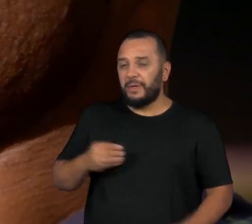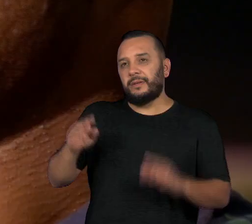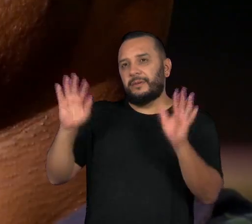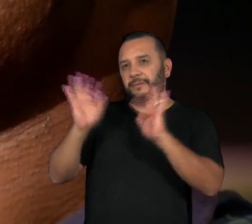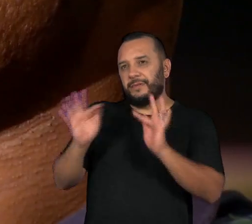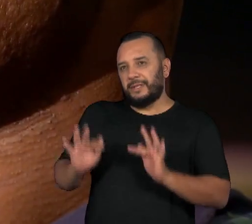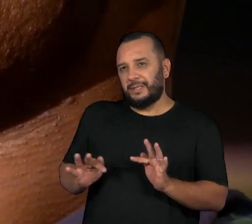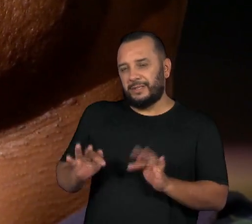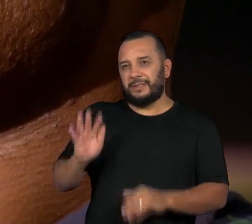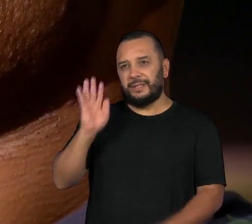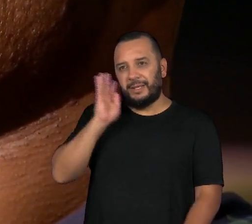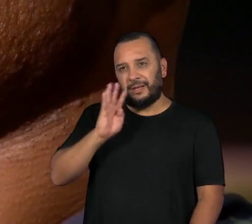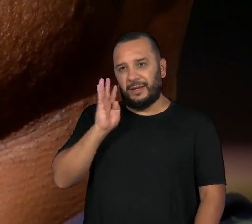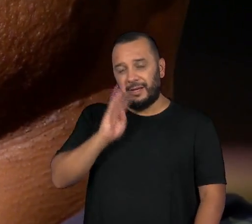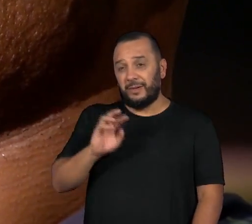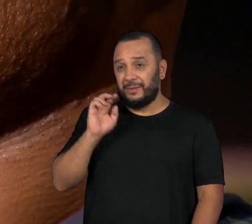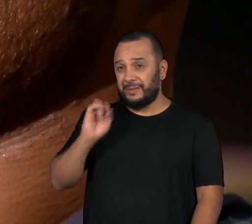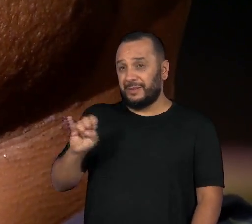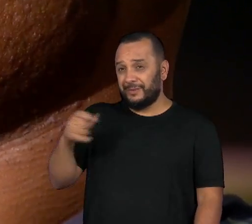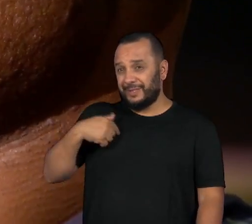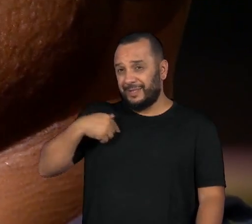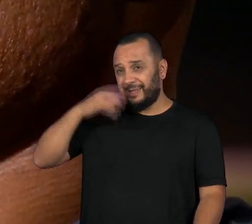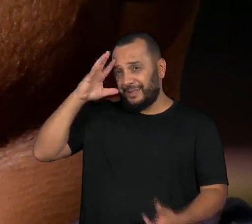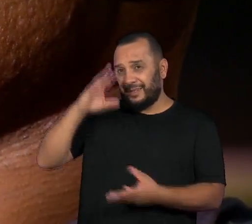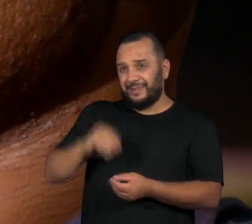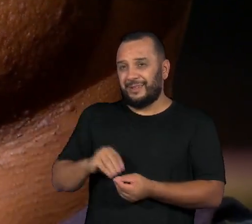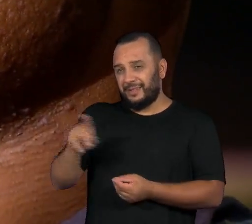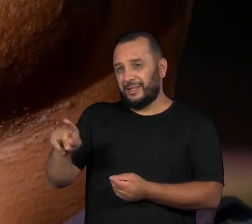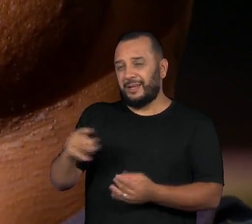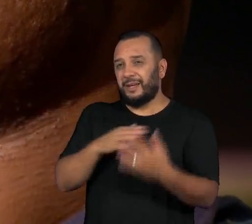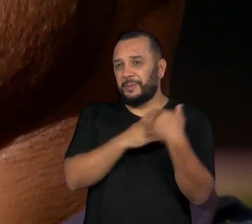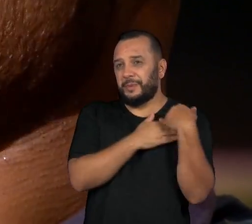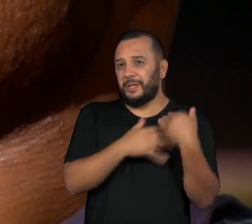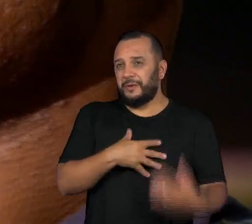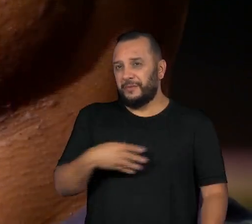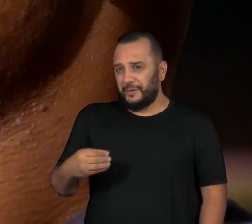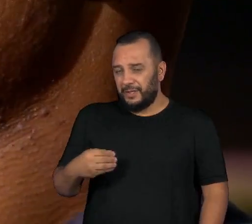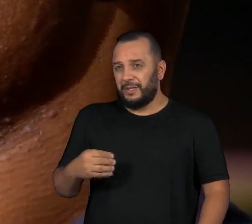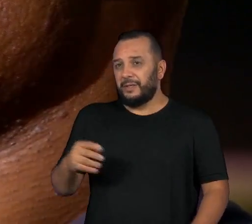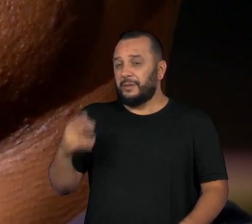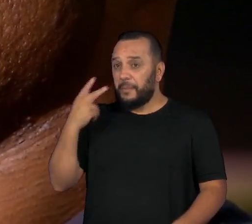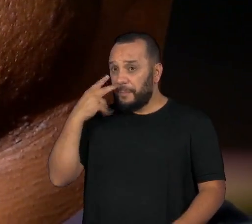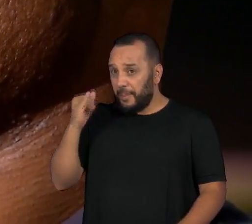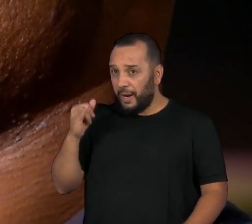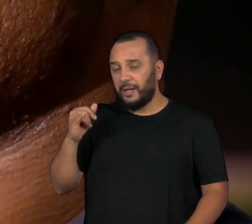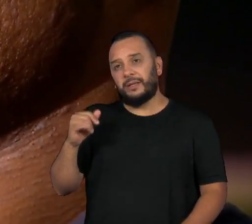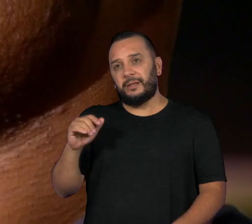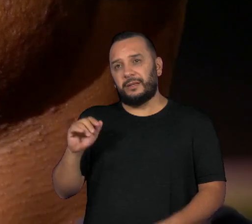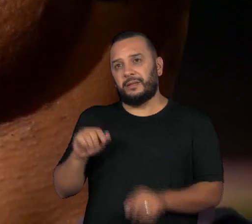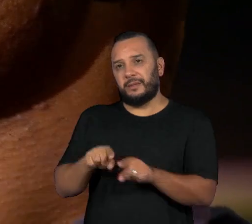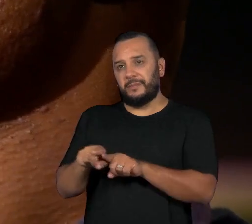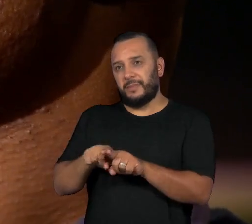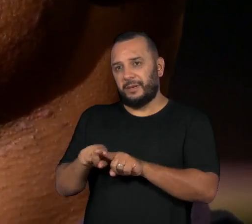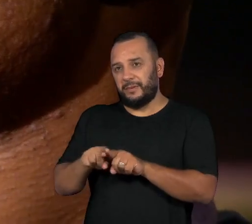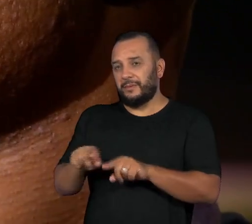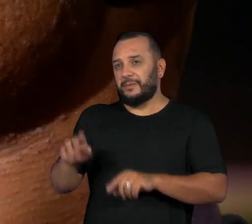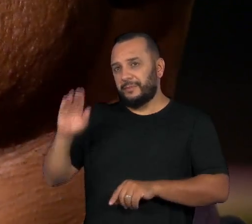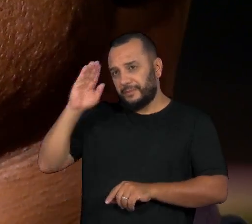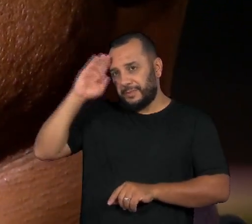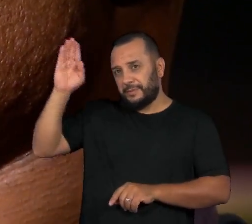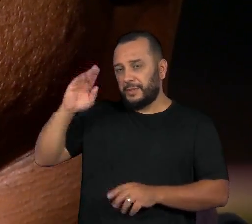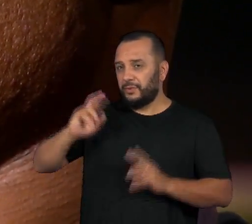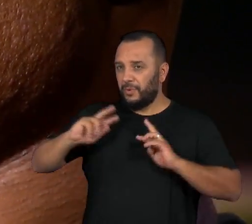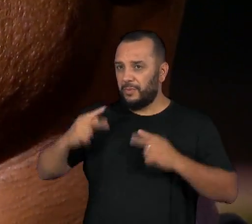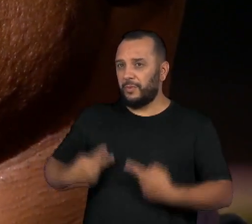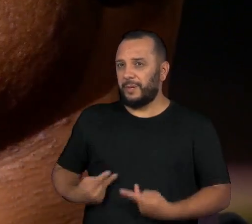e legal se você entender a tua responsabilidade como filho, como pai, como irmão e principalmente como ser